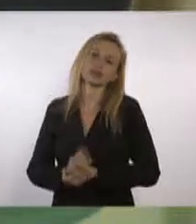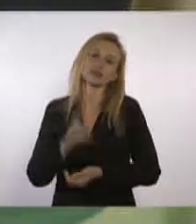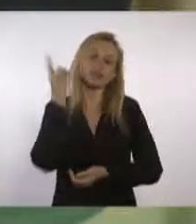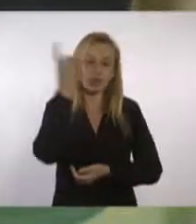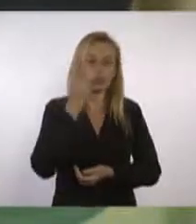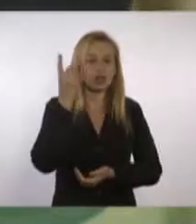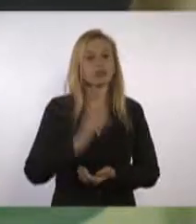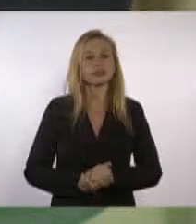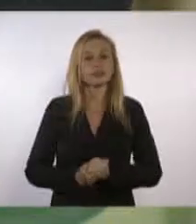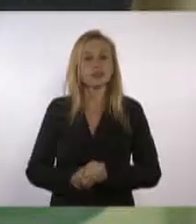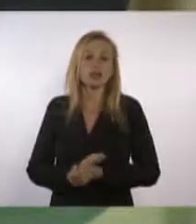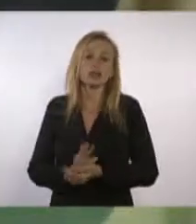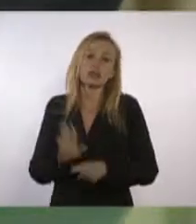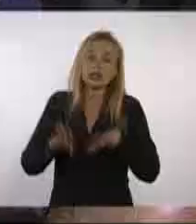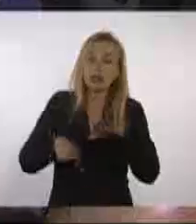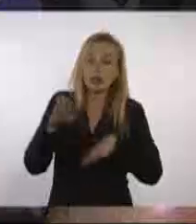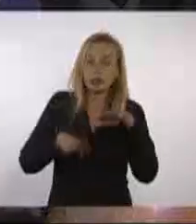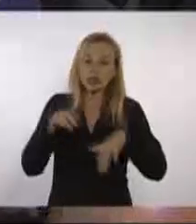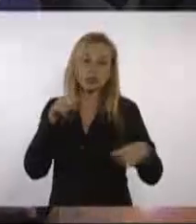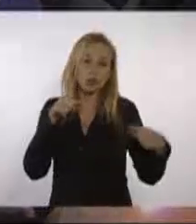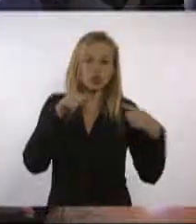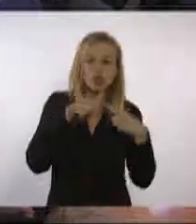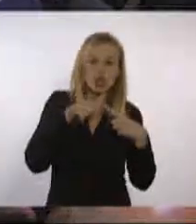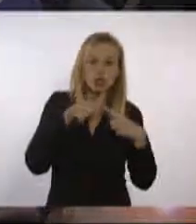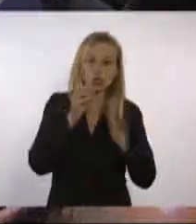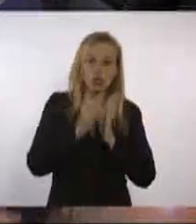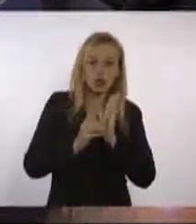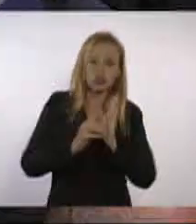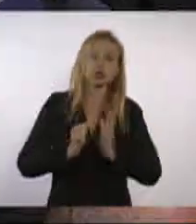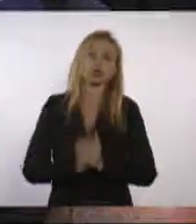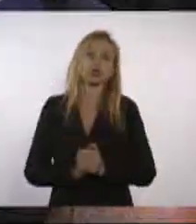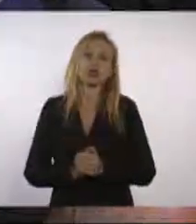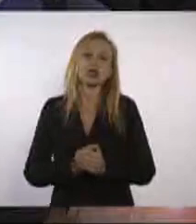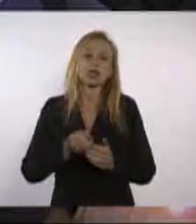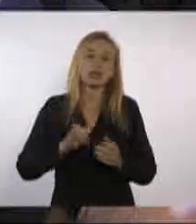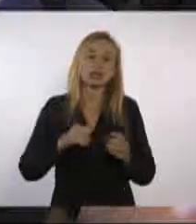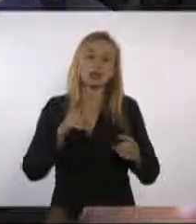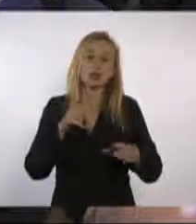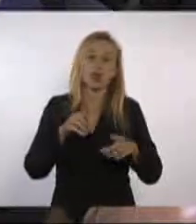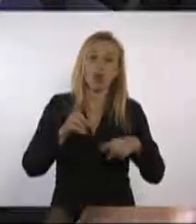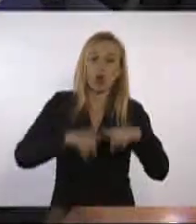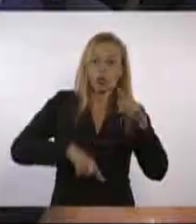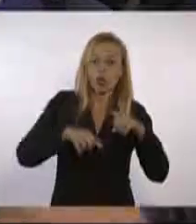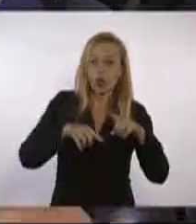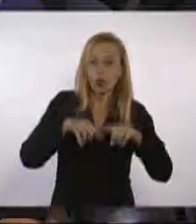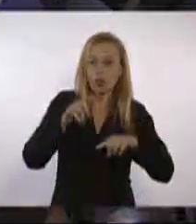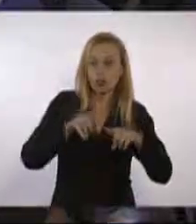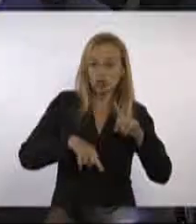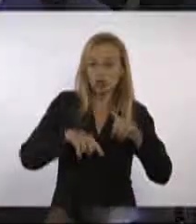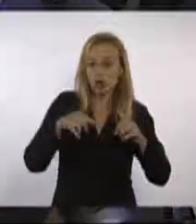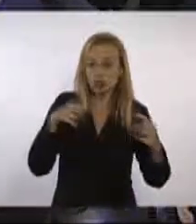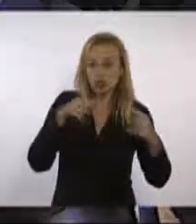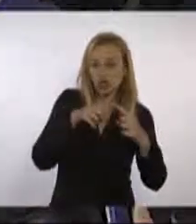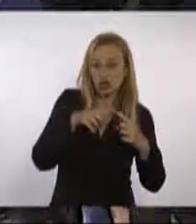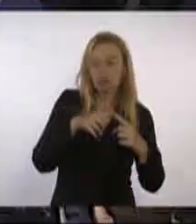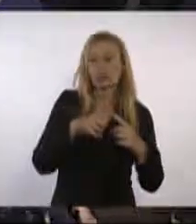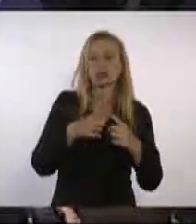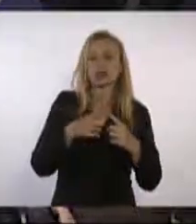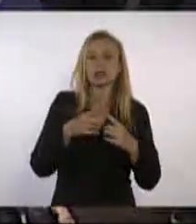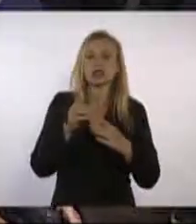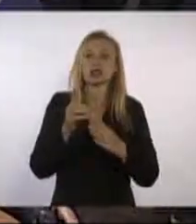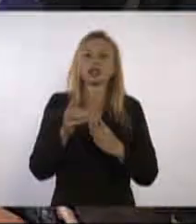Depende do objeto do ofício. Se constar que o objeto da investigação será a secretaria e o secretário, eu concordo, eu assino